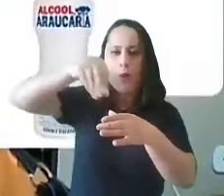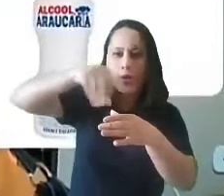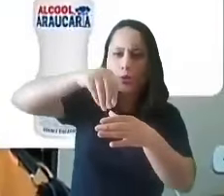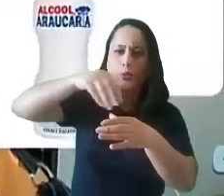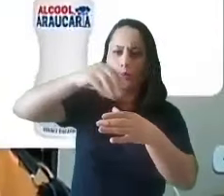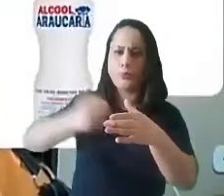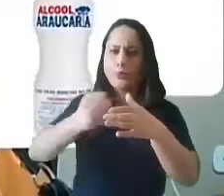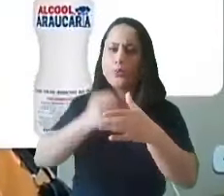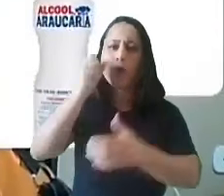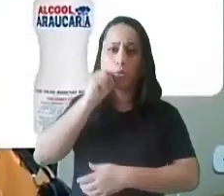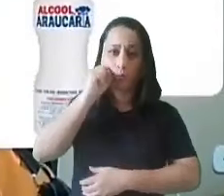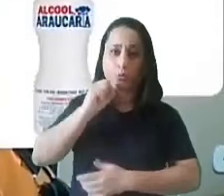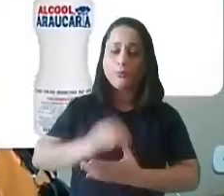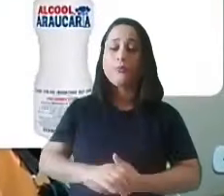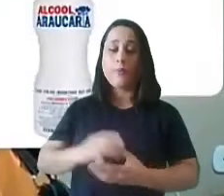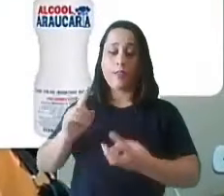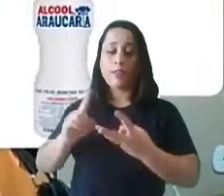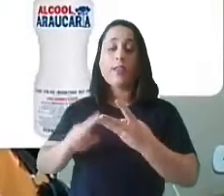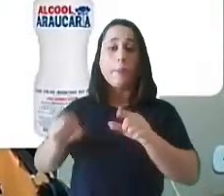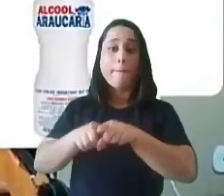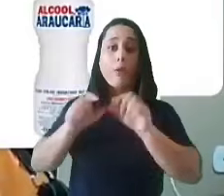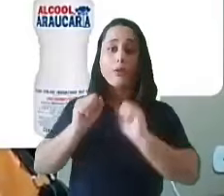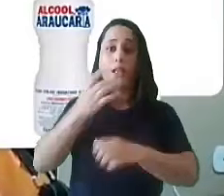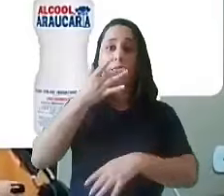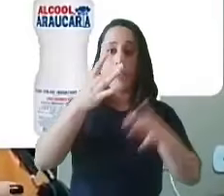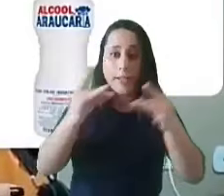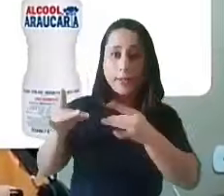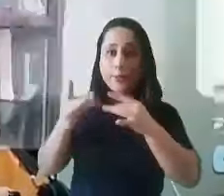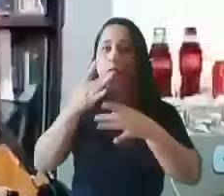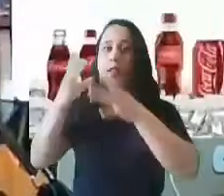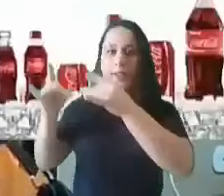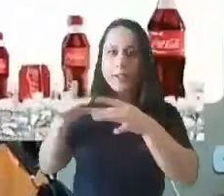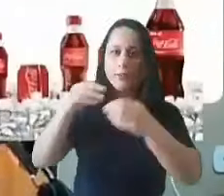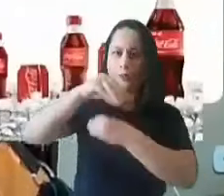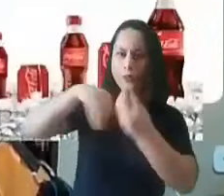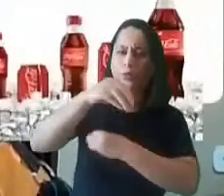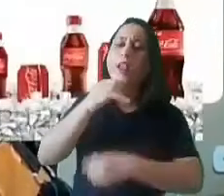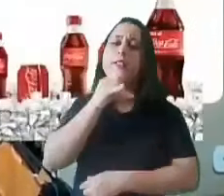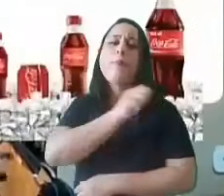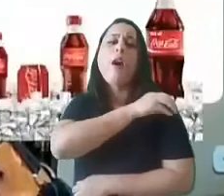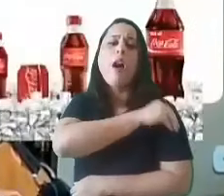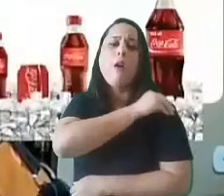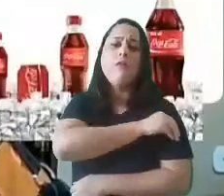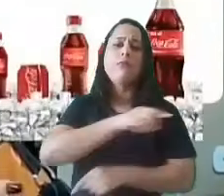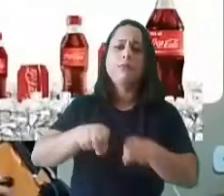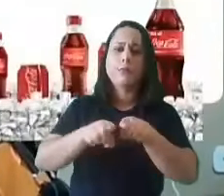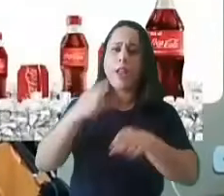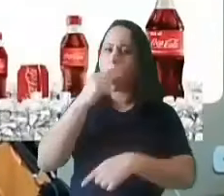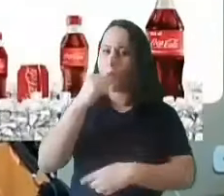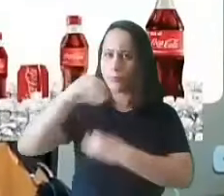solução líquido-líquido, no caso do álcool e água. Nós temos